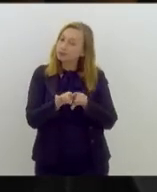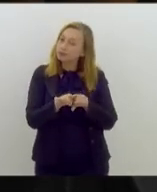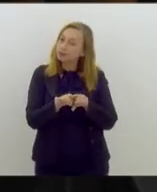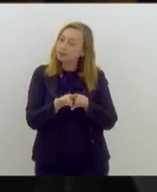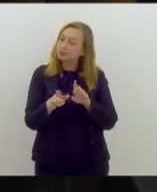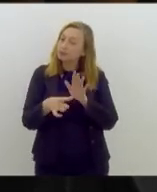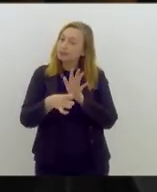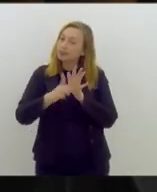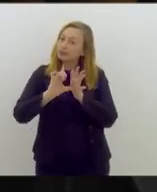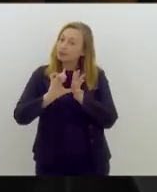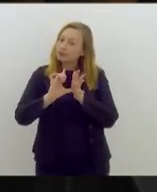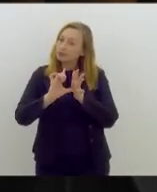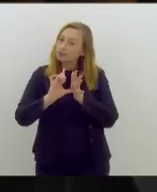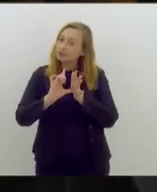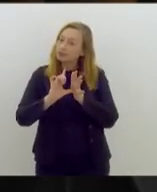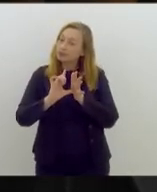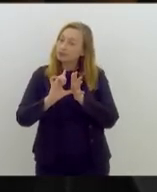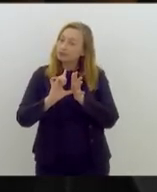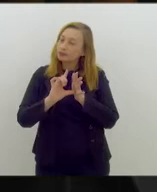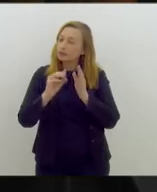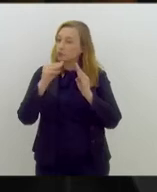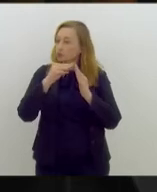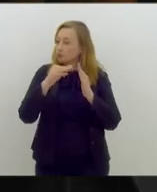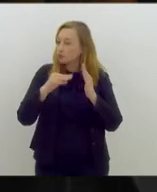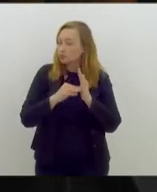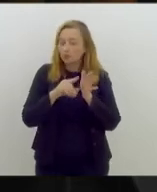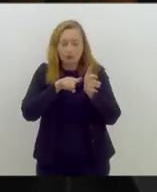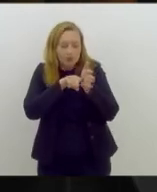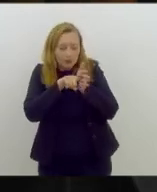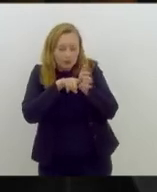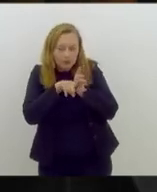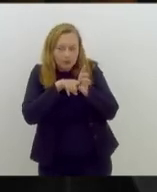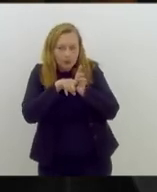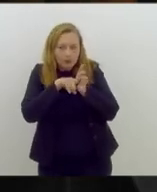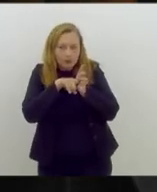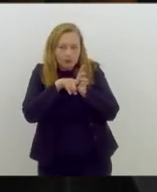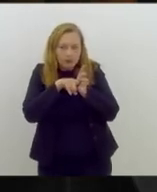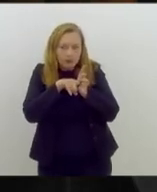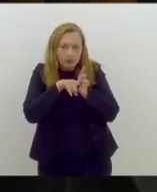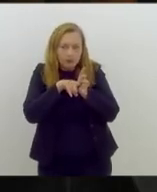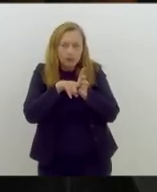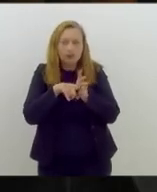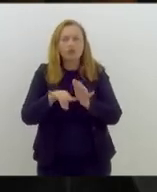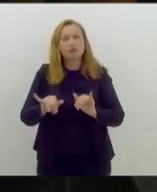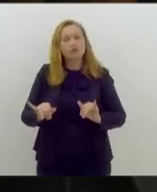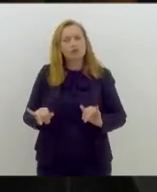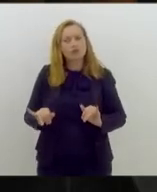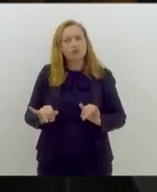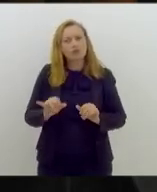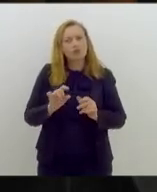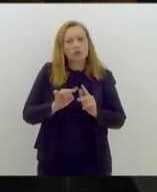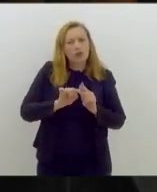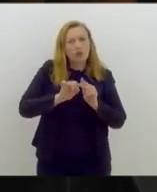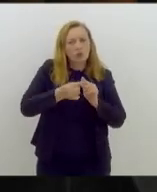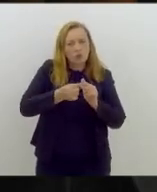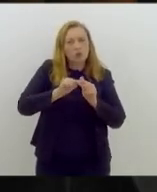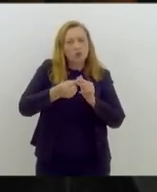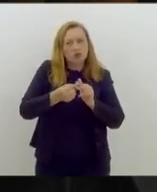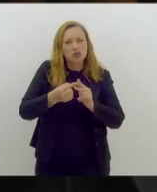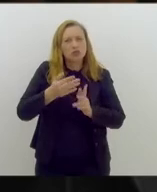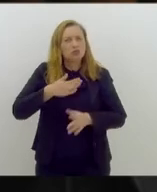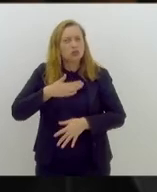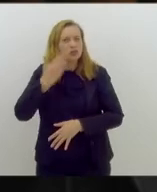ser antes as metodologias de pesquisa sofrerem algumaval no meu entendimento